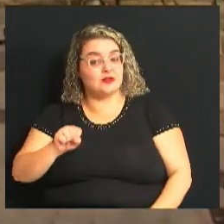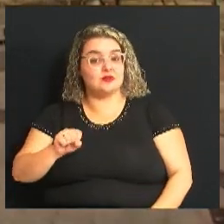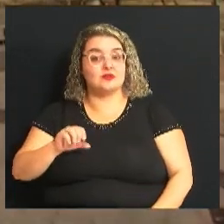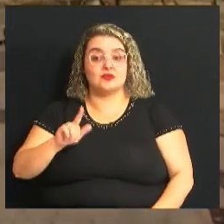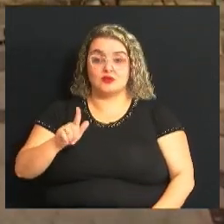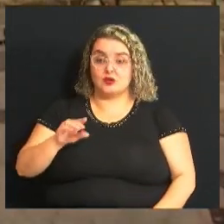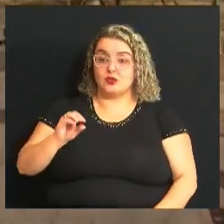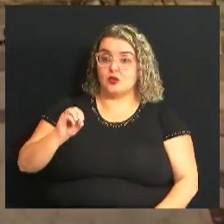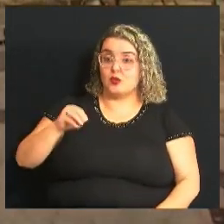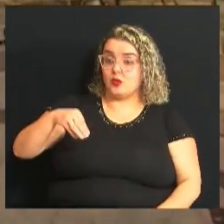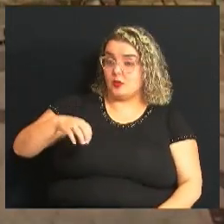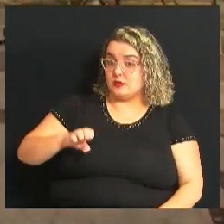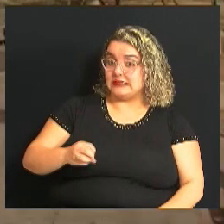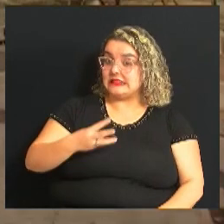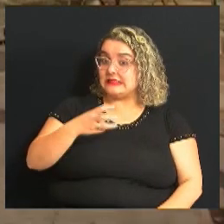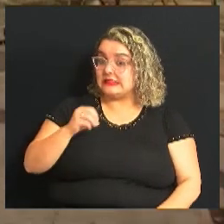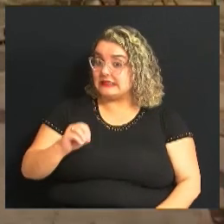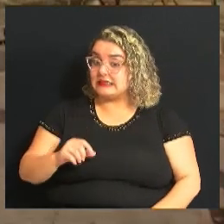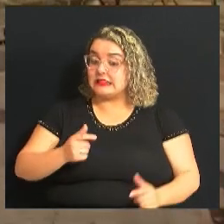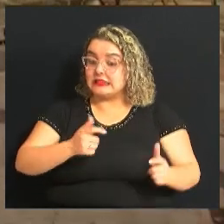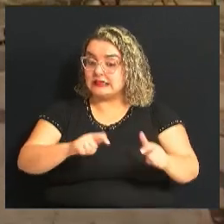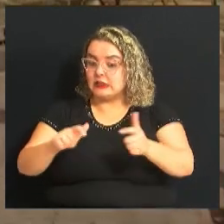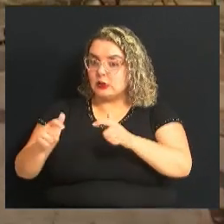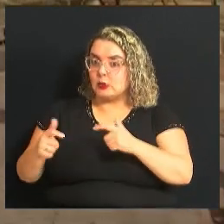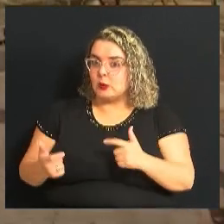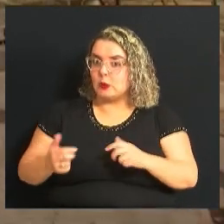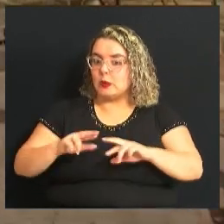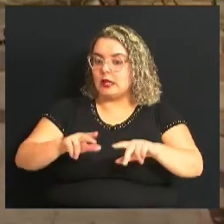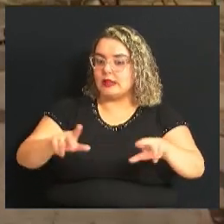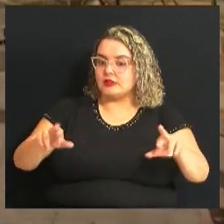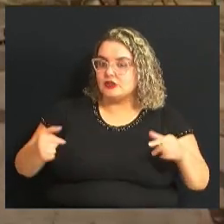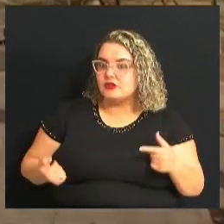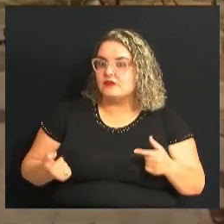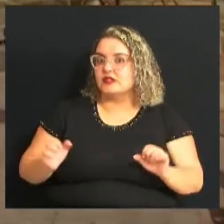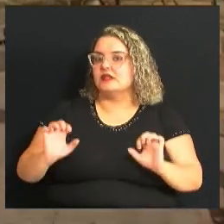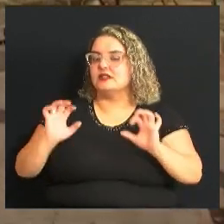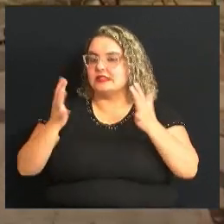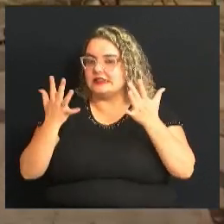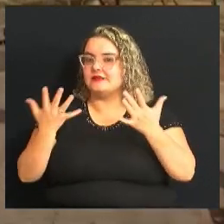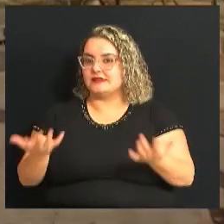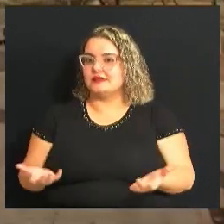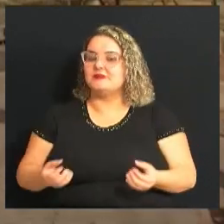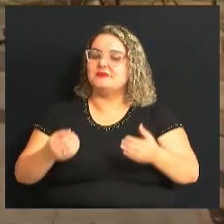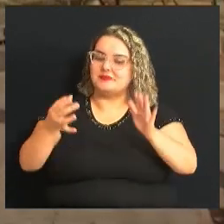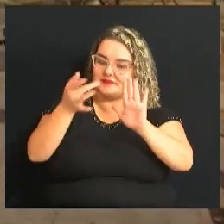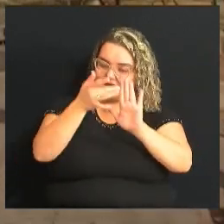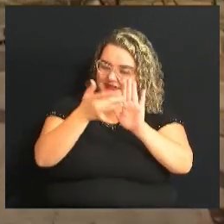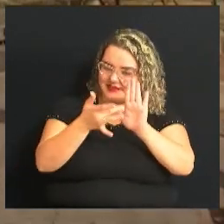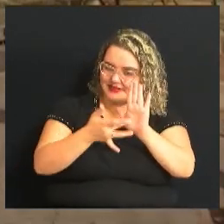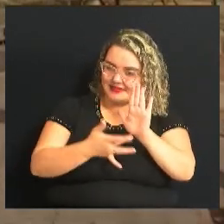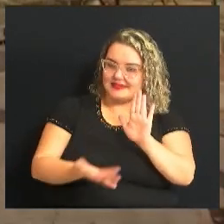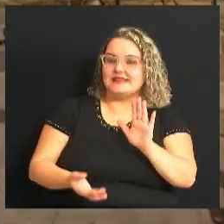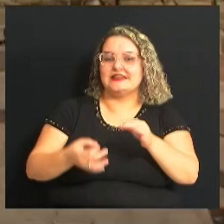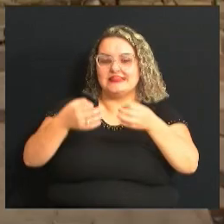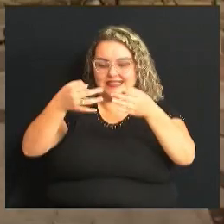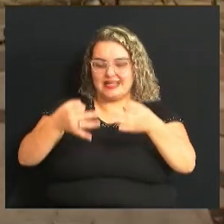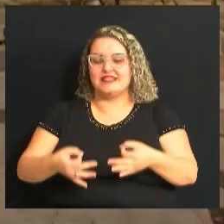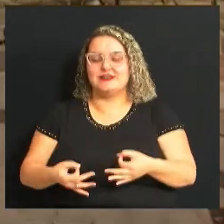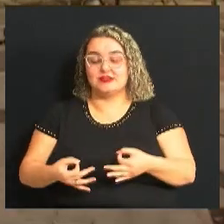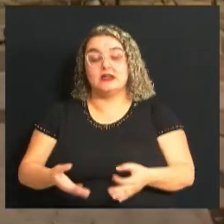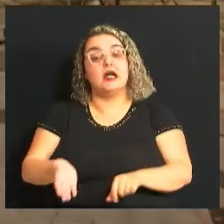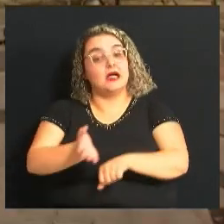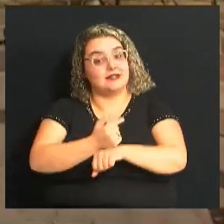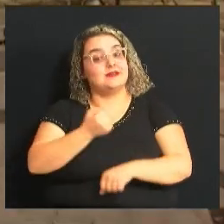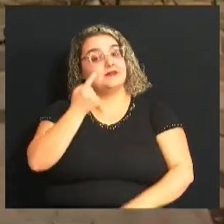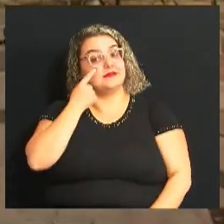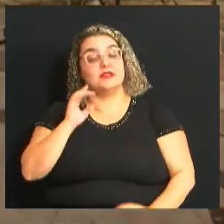em 11 locais diferentes de Campinas. Daqui a pouco eu passo a programação completa. Antes você vai ver tudo que